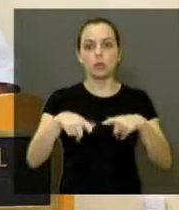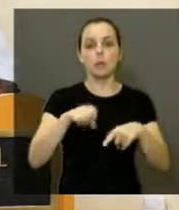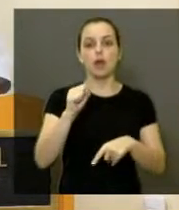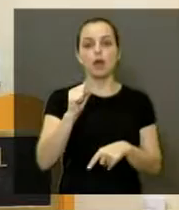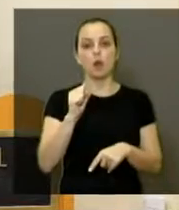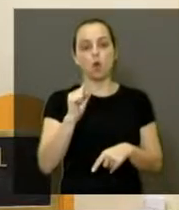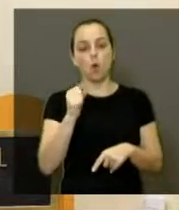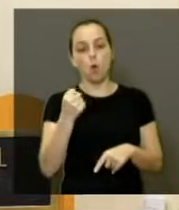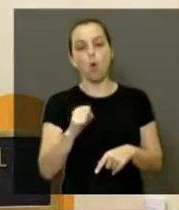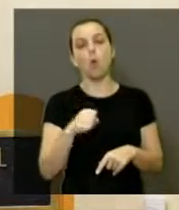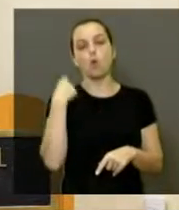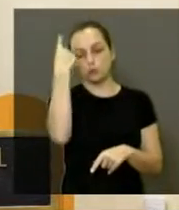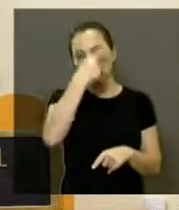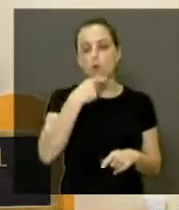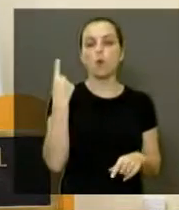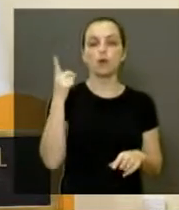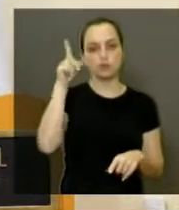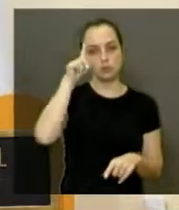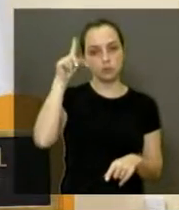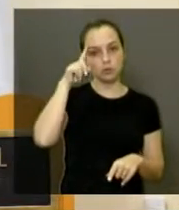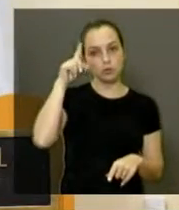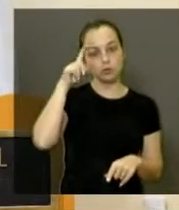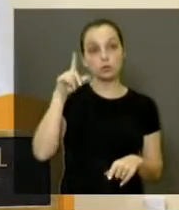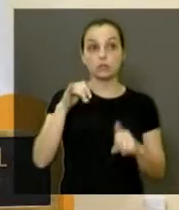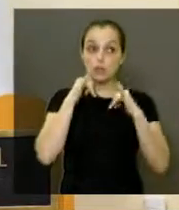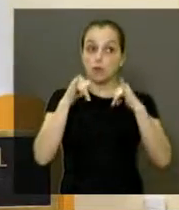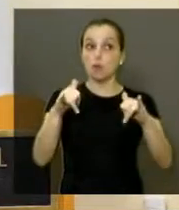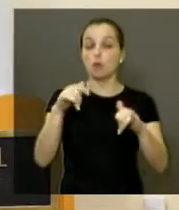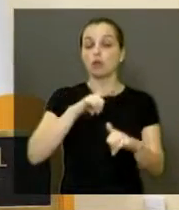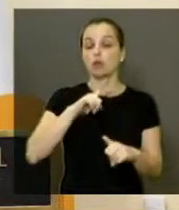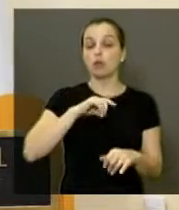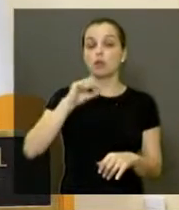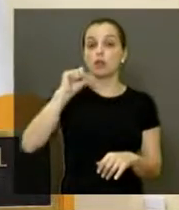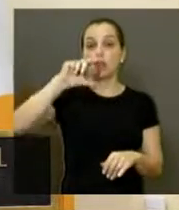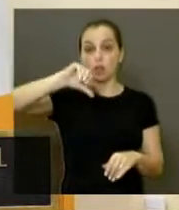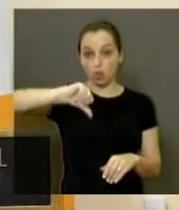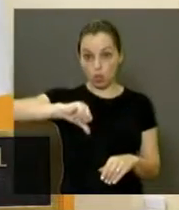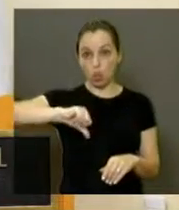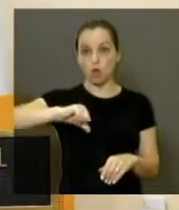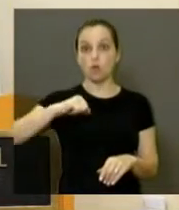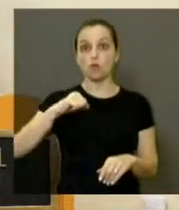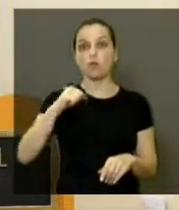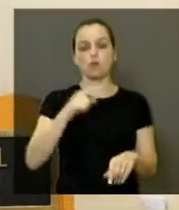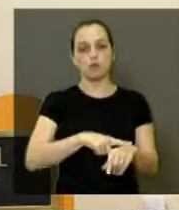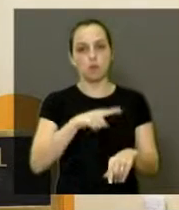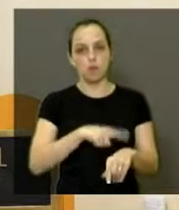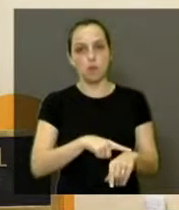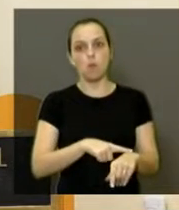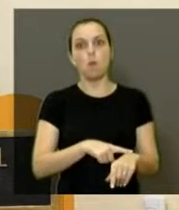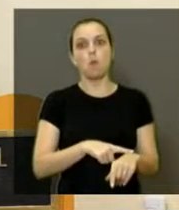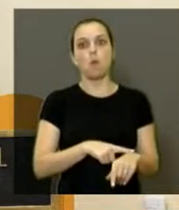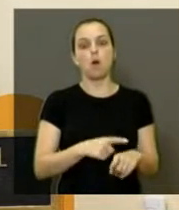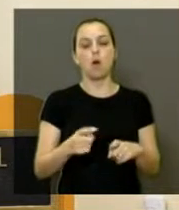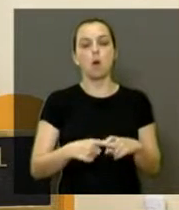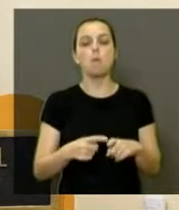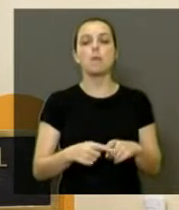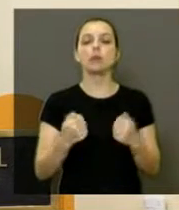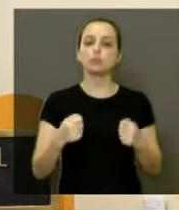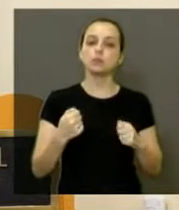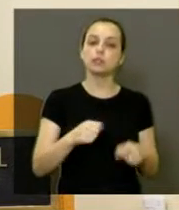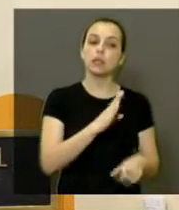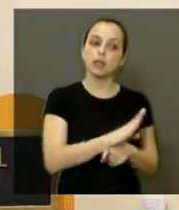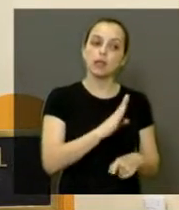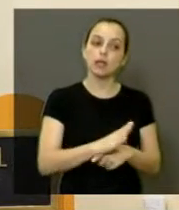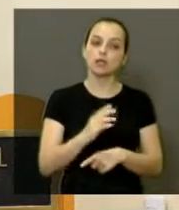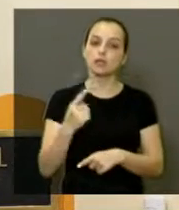Se realmente a informação que é 9 atendimentos por 8 horas, hoje um médico contratado pela prefeitura tem que atender de 16